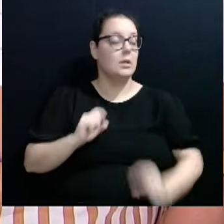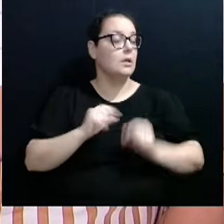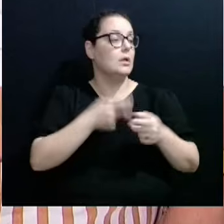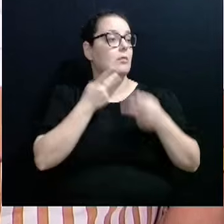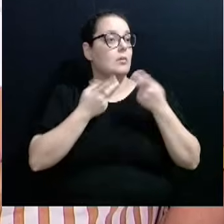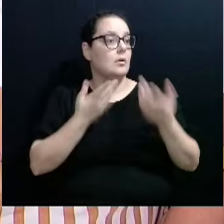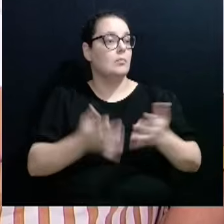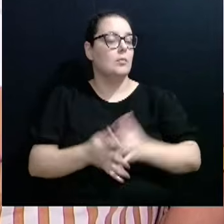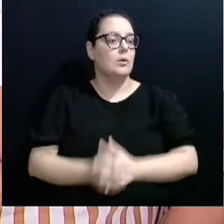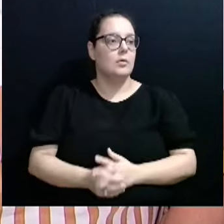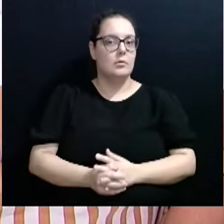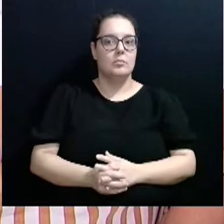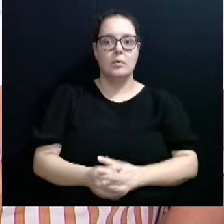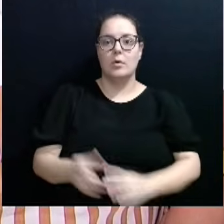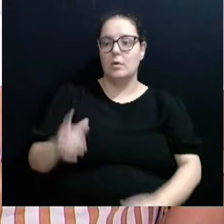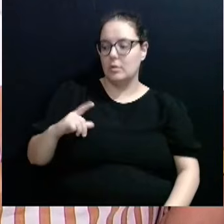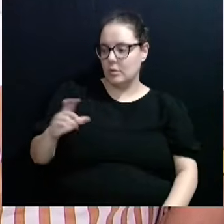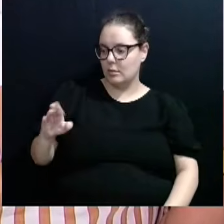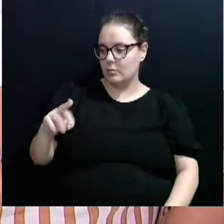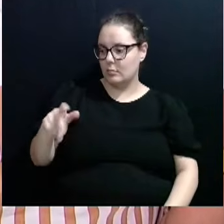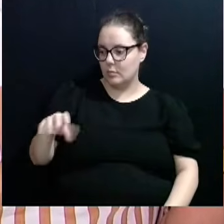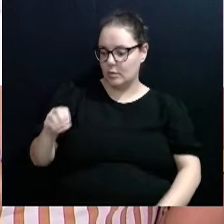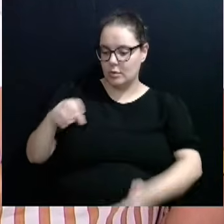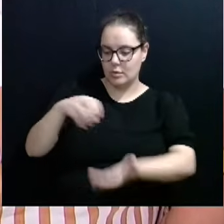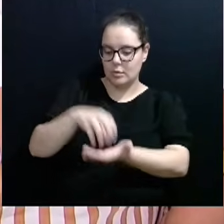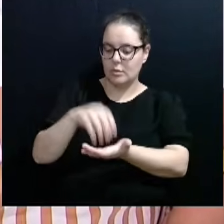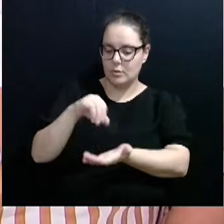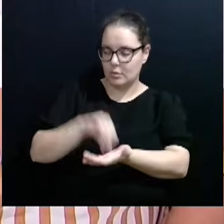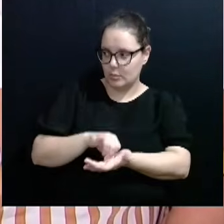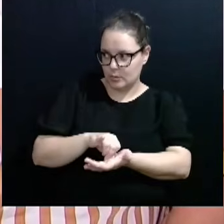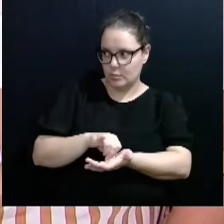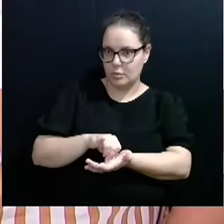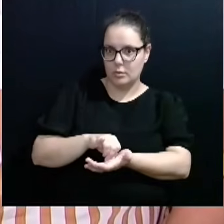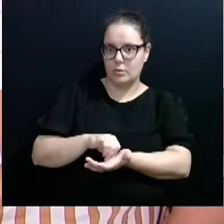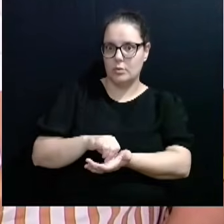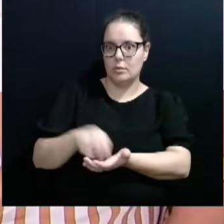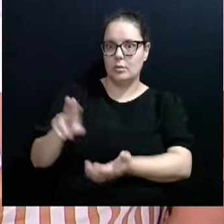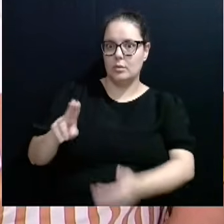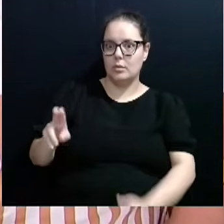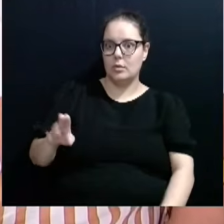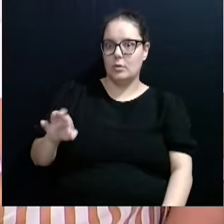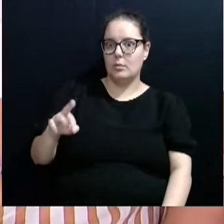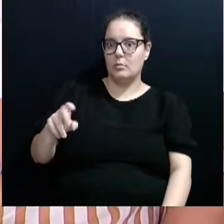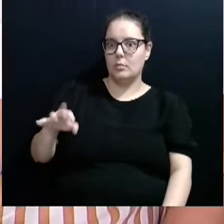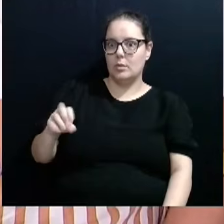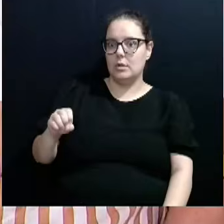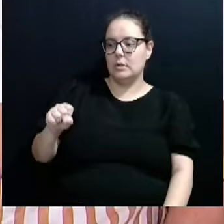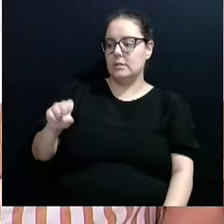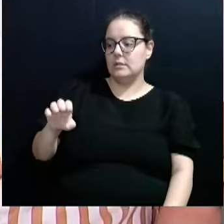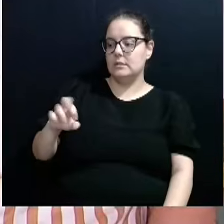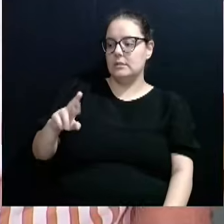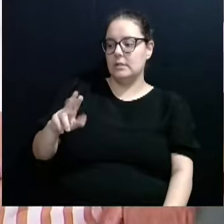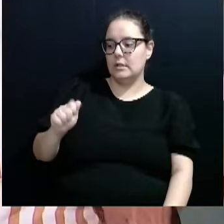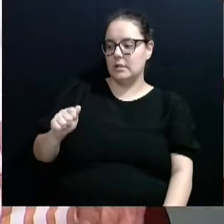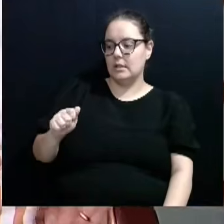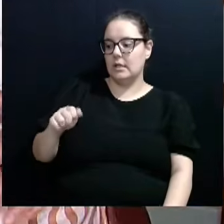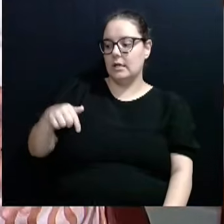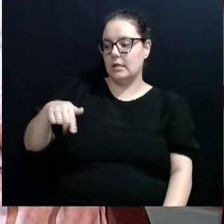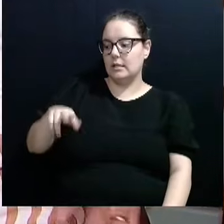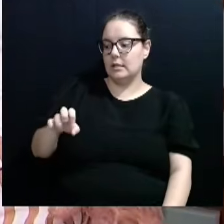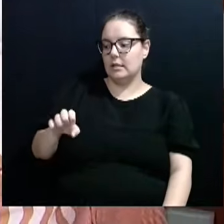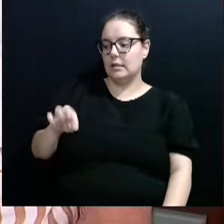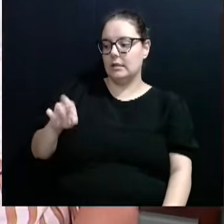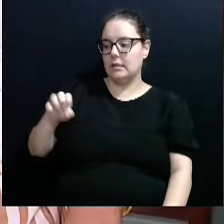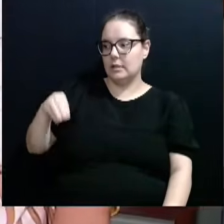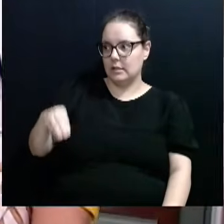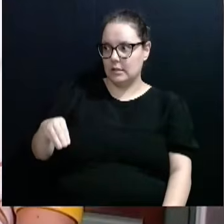um brechó no centro, chamava Brechó, será que tem, do Rony, e eles sempre procuram Ah, foram lá no